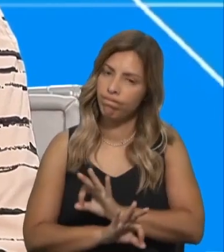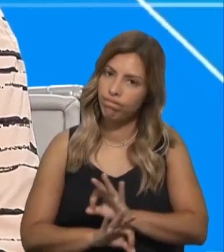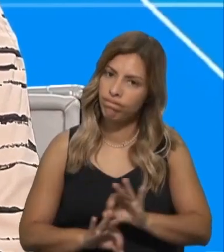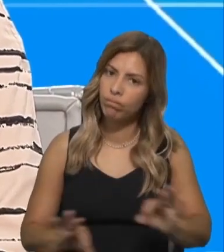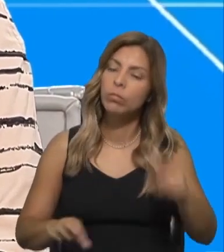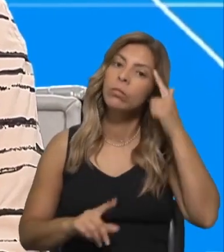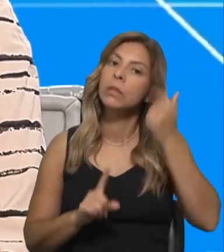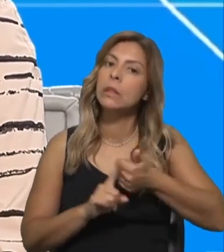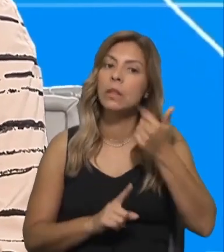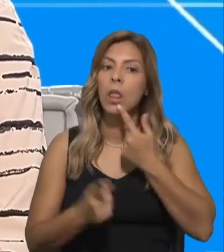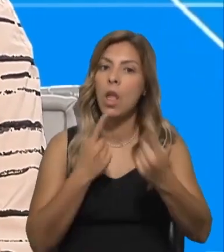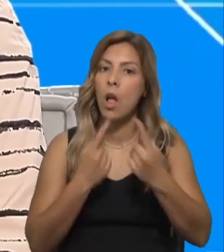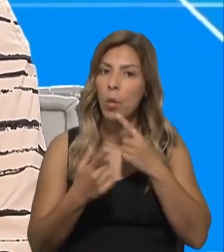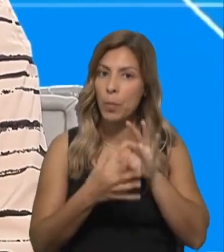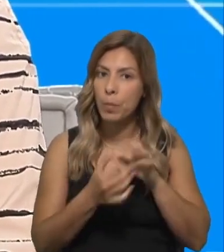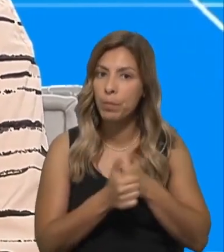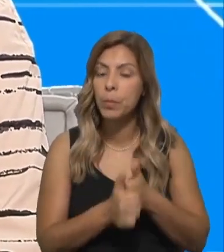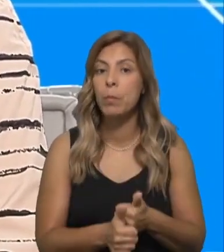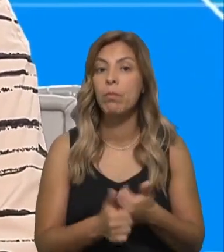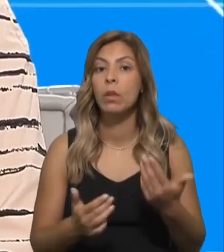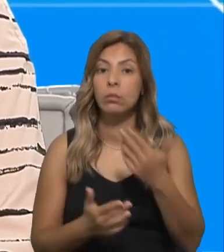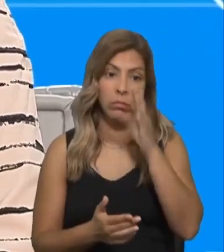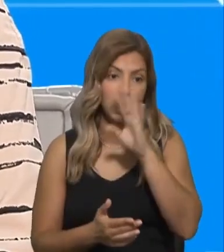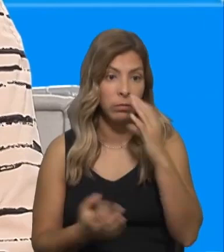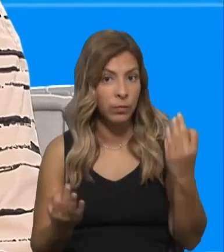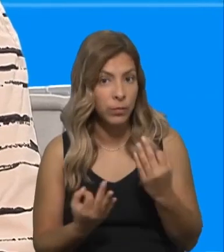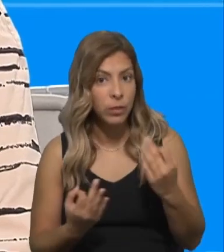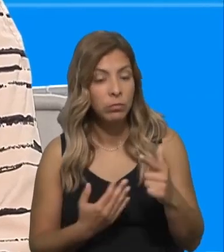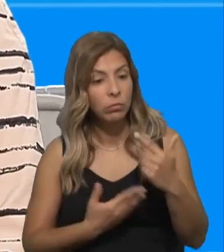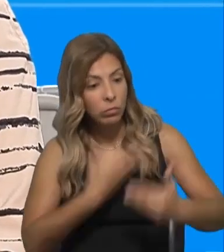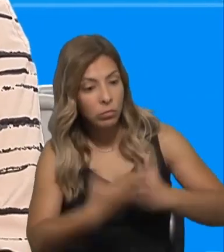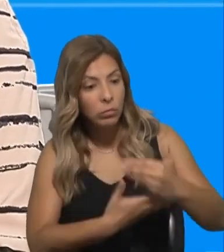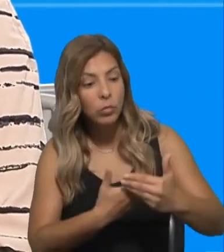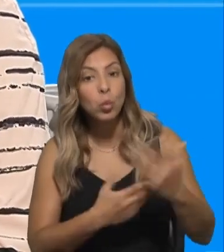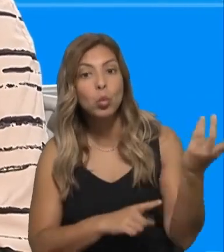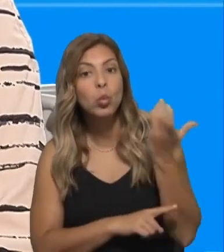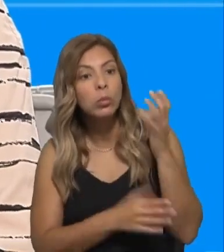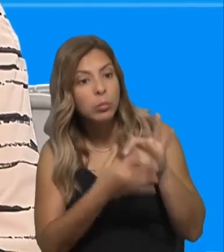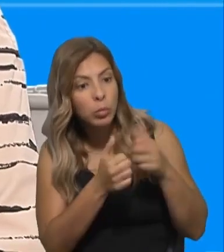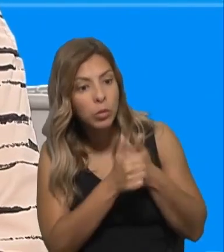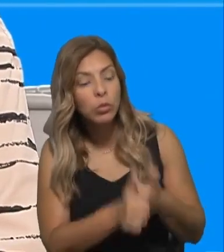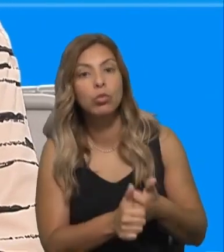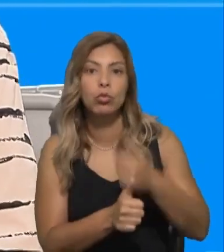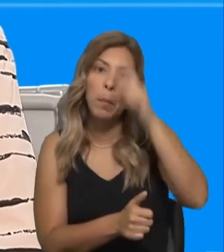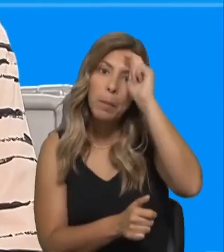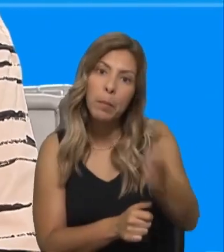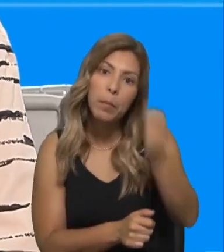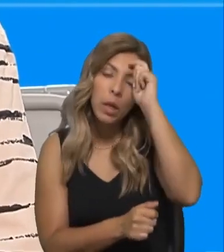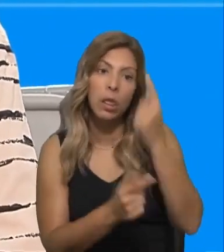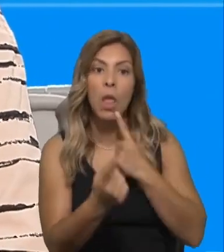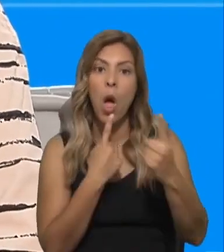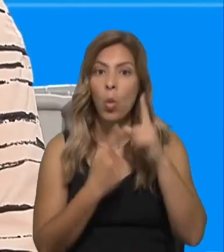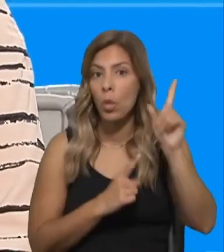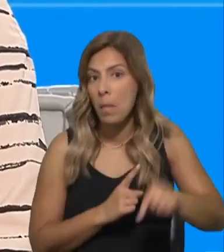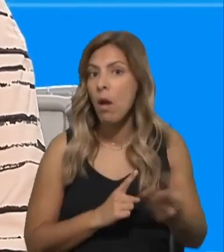aposta no diálogo acima de tudo. E se for feito sinceramente, certamente gera uma cultura de respeito e de diálogo. E acho que é isso que é